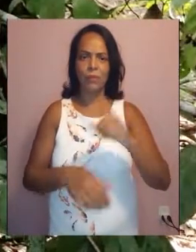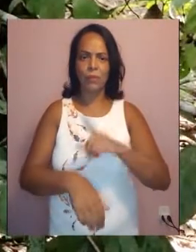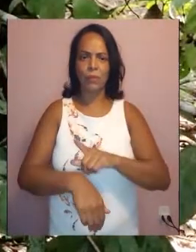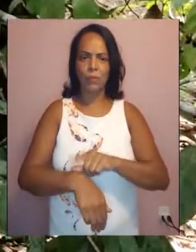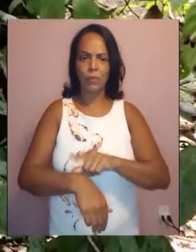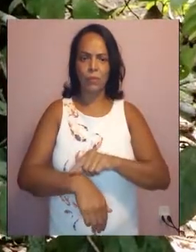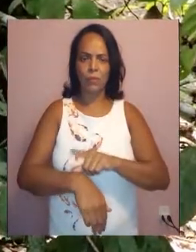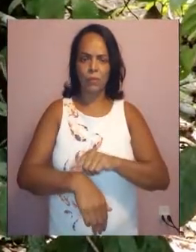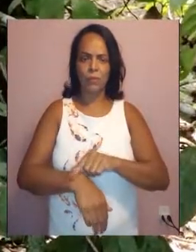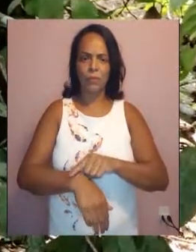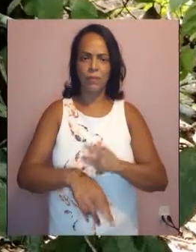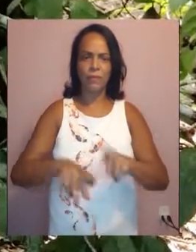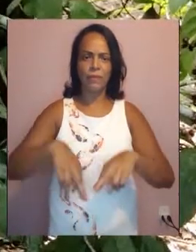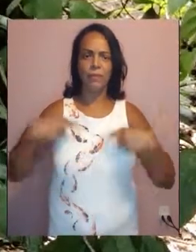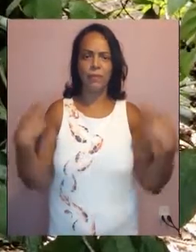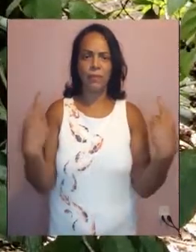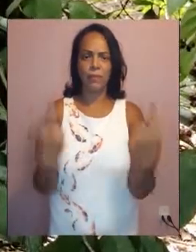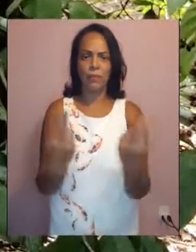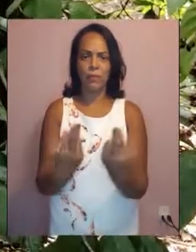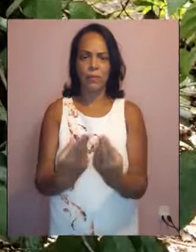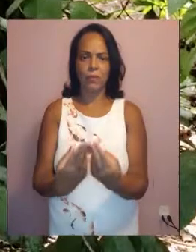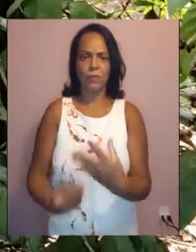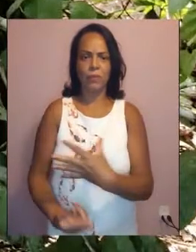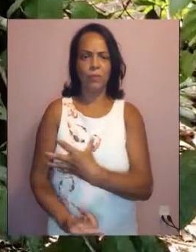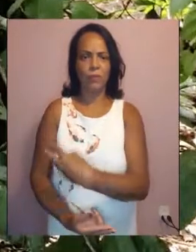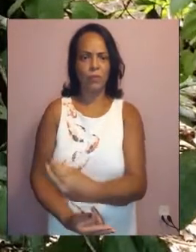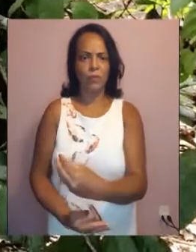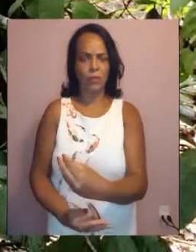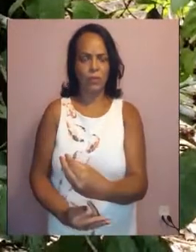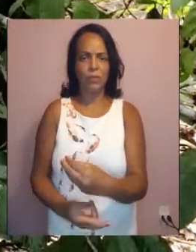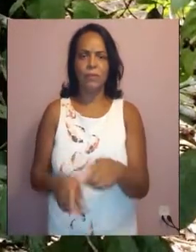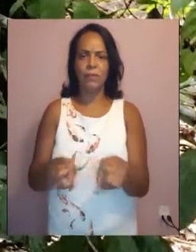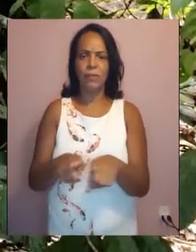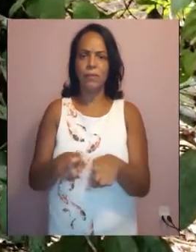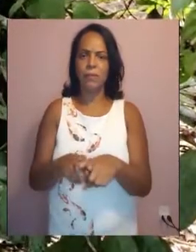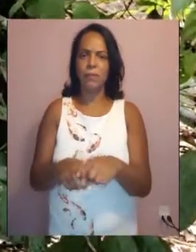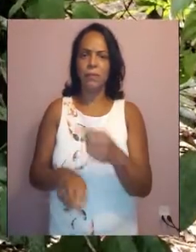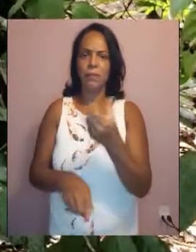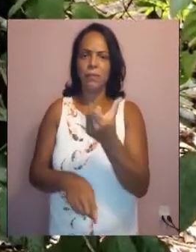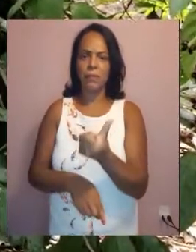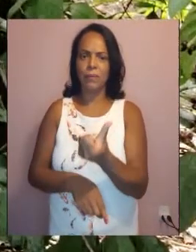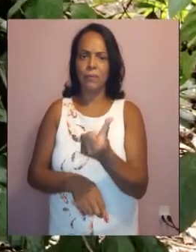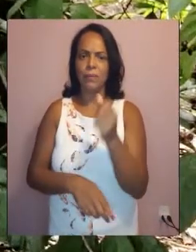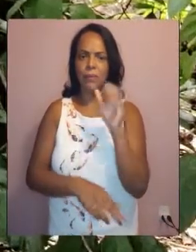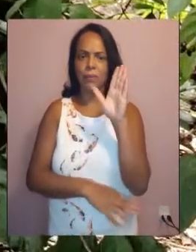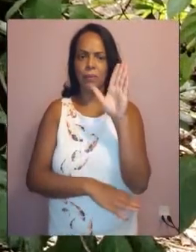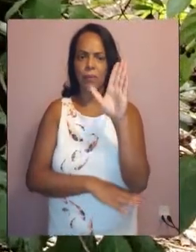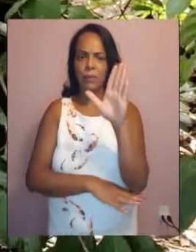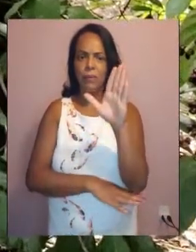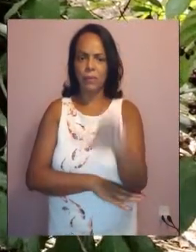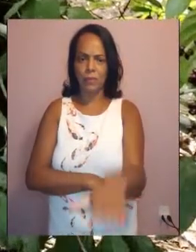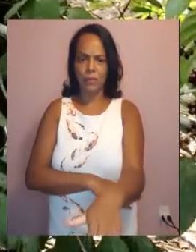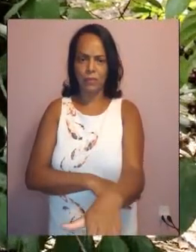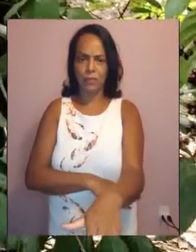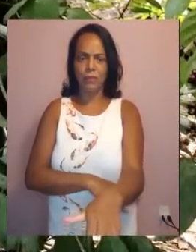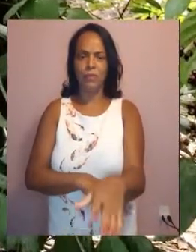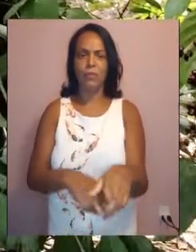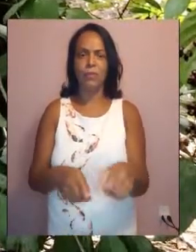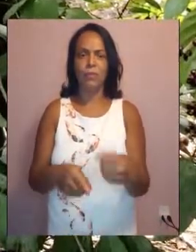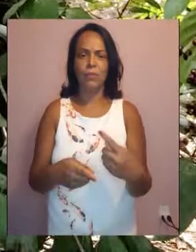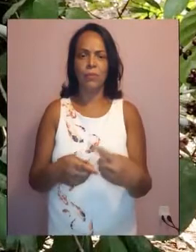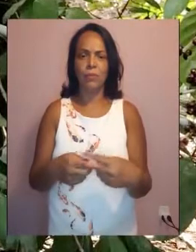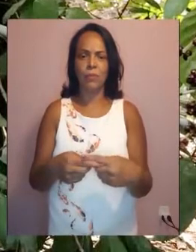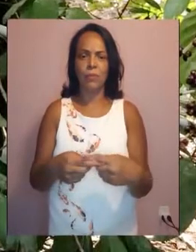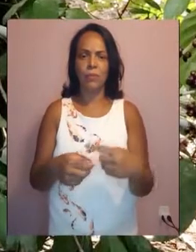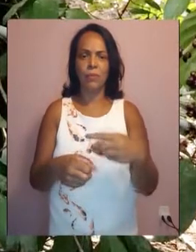para rezar junto com ela, né? Geralmente às 6 horas da tarde, né, o mestre falava que nessa hora era a hora